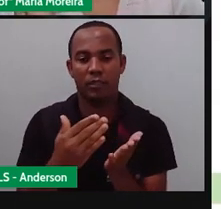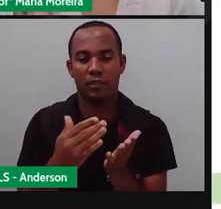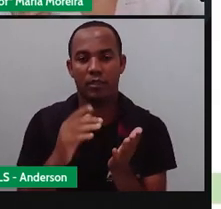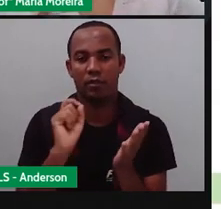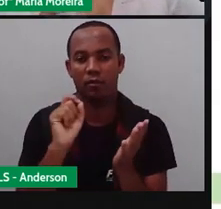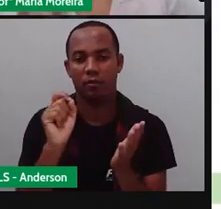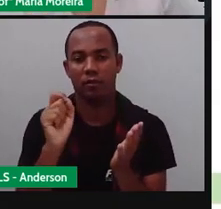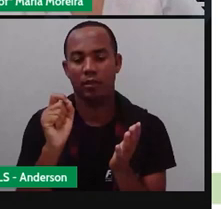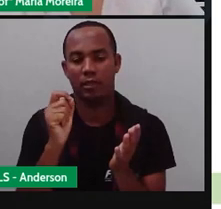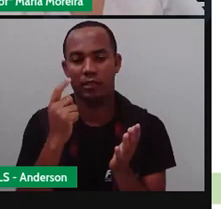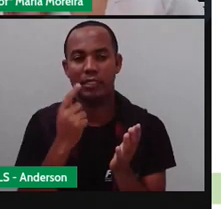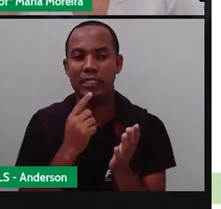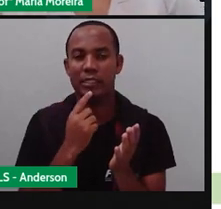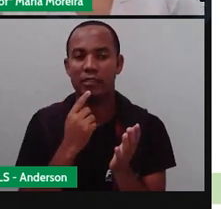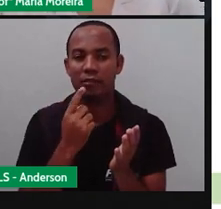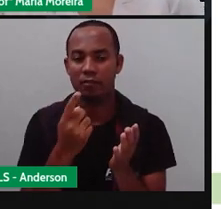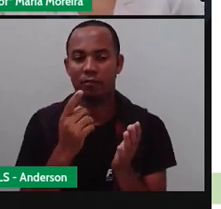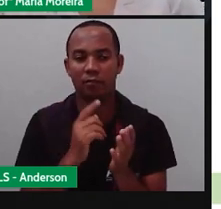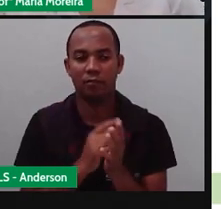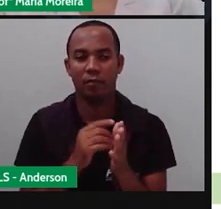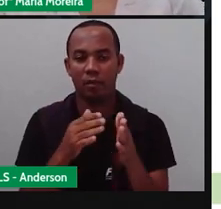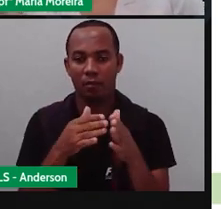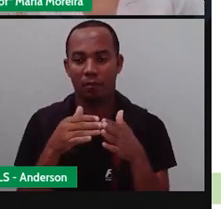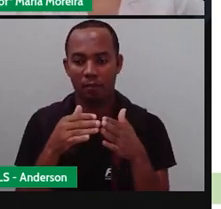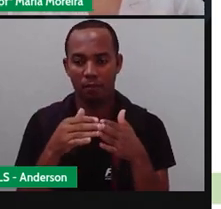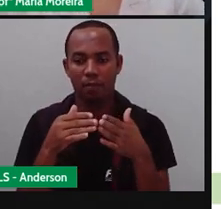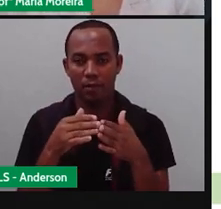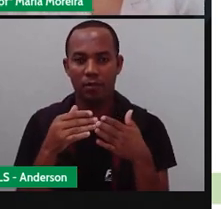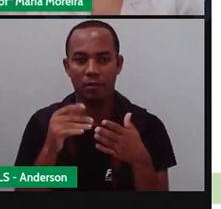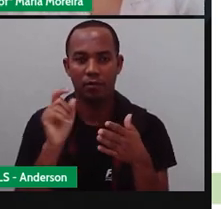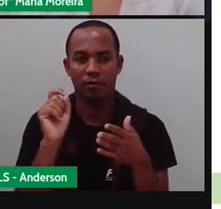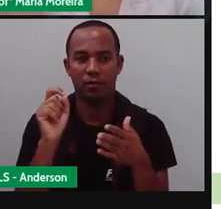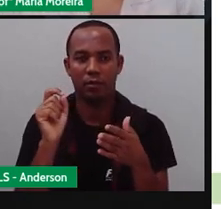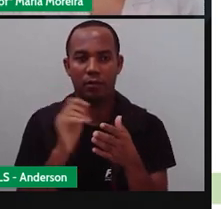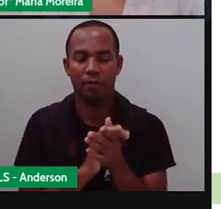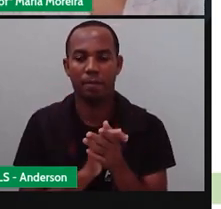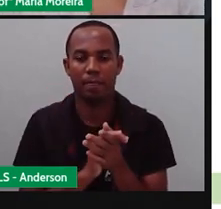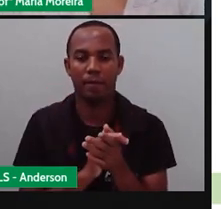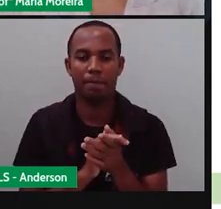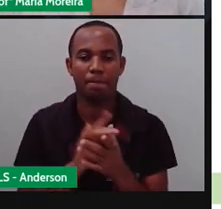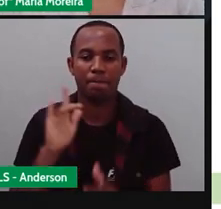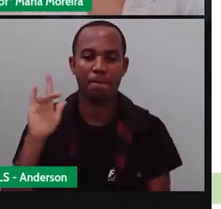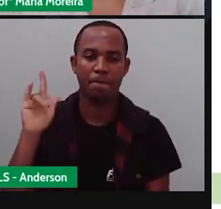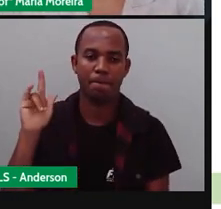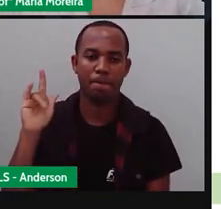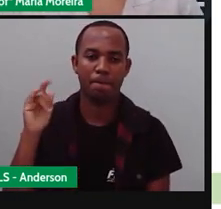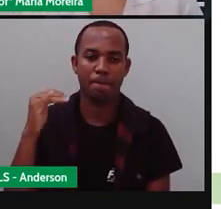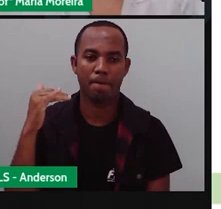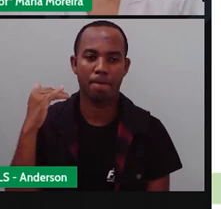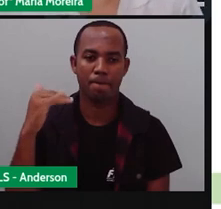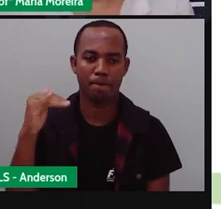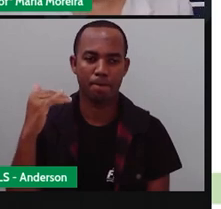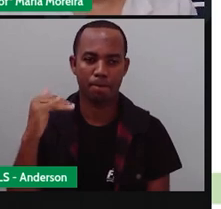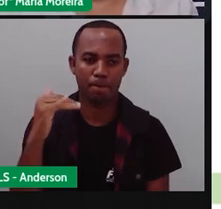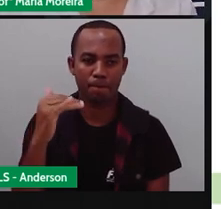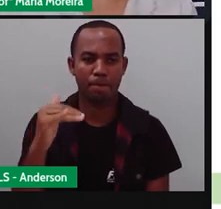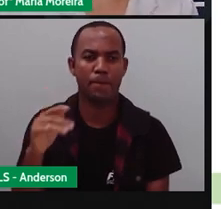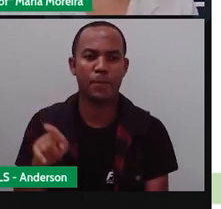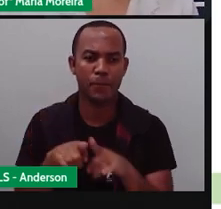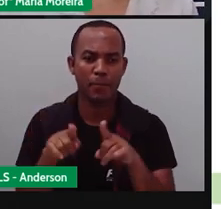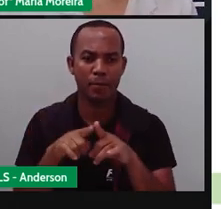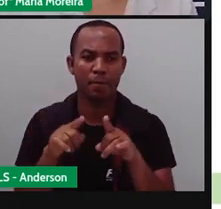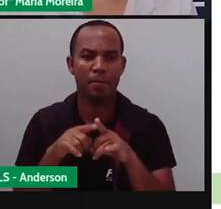Vamos pedir pedir Anderson como a gente pede aqui todos os dias Olha o like no nosso vídeo gente compartilha